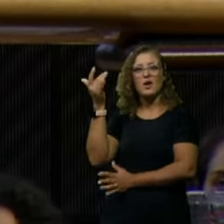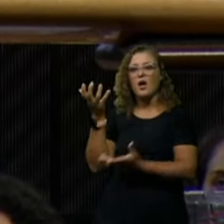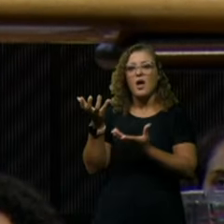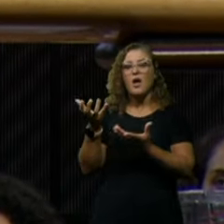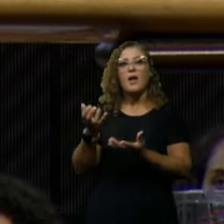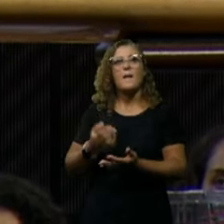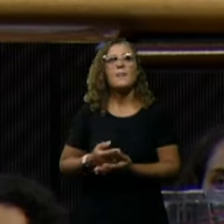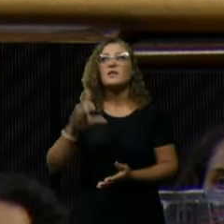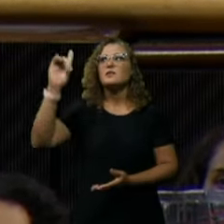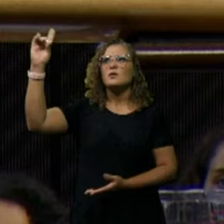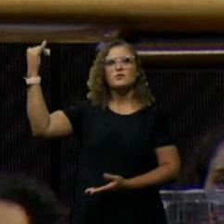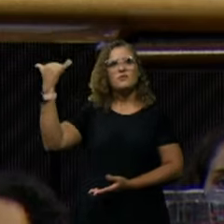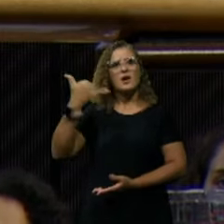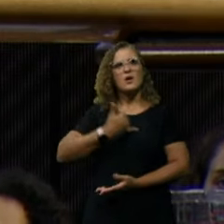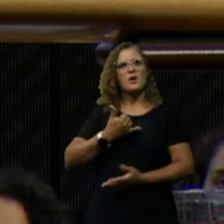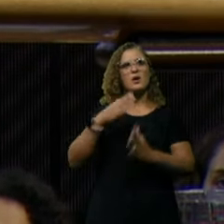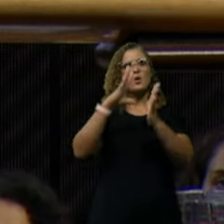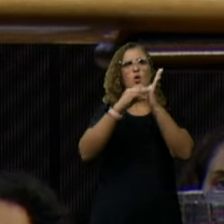Gran